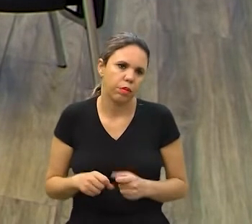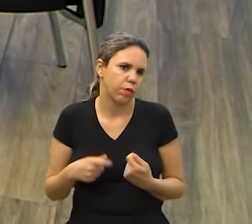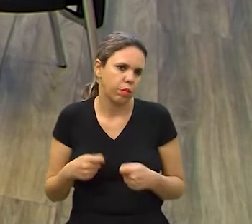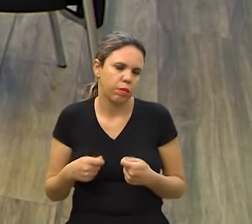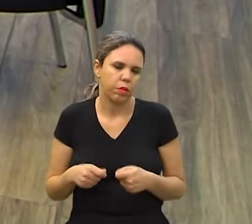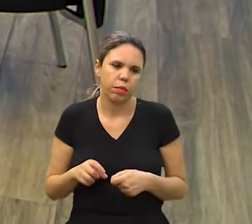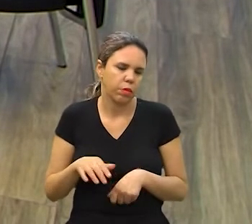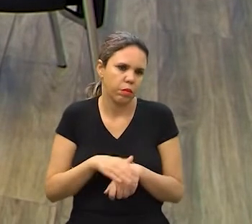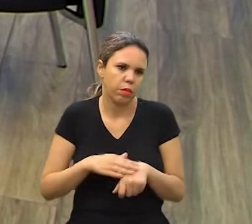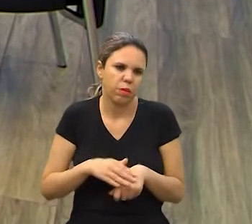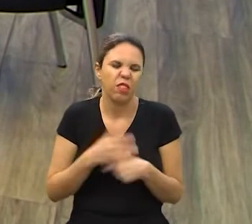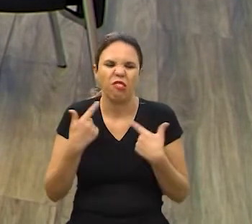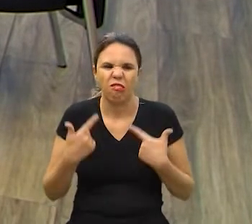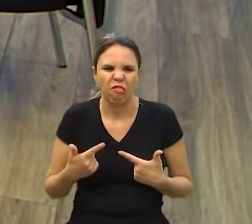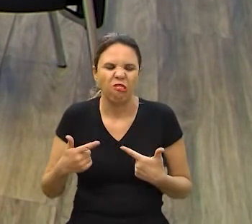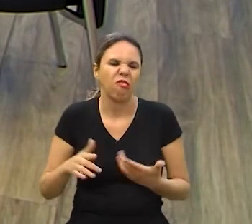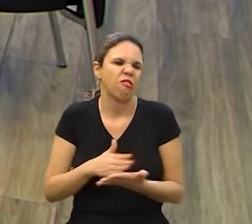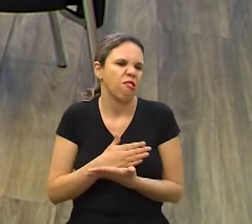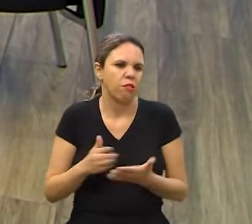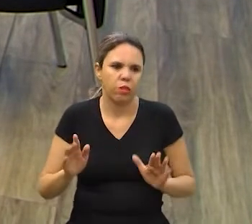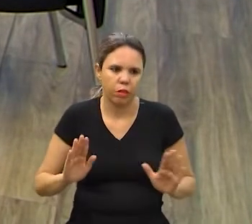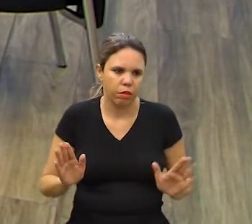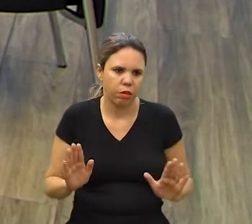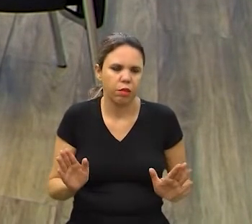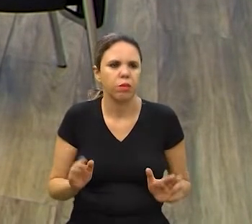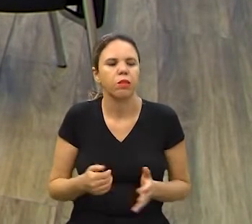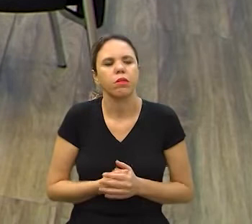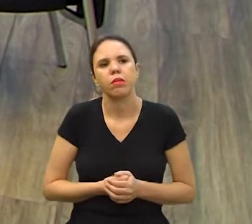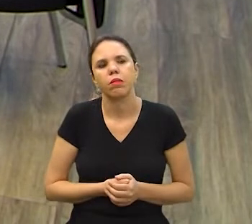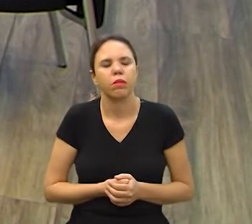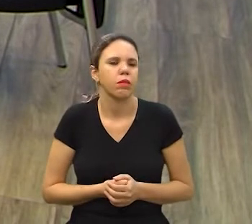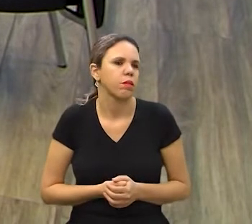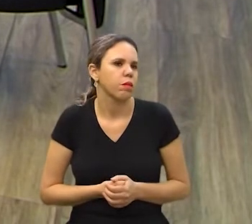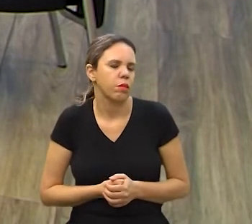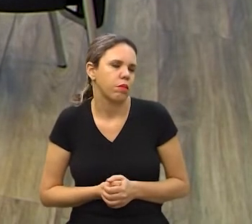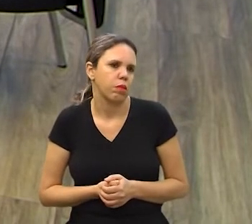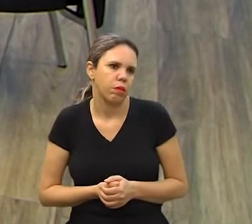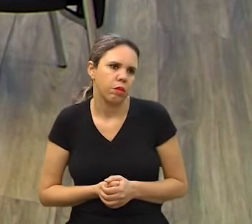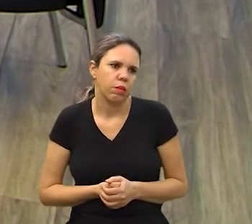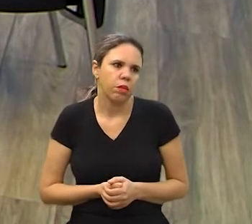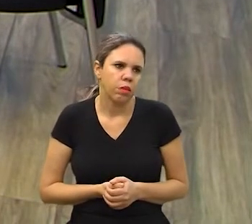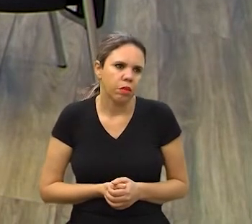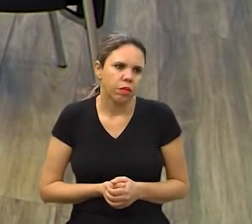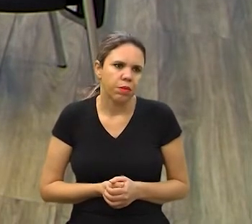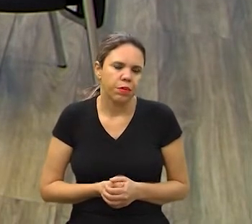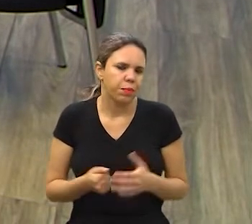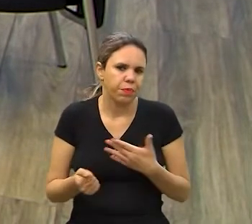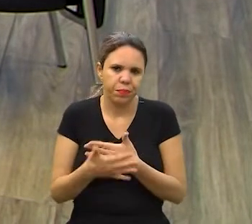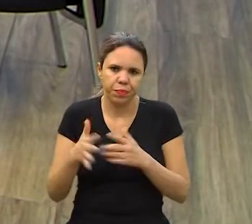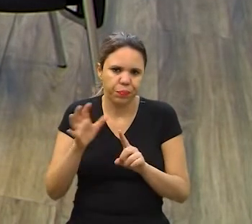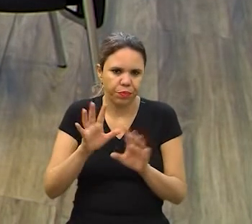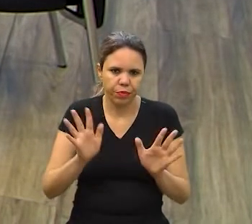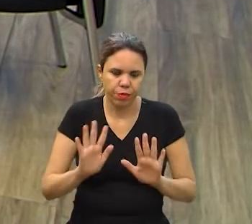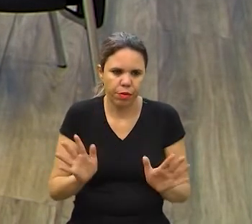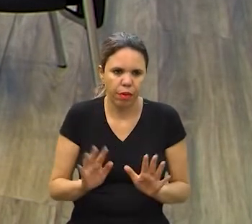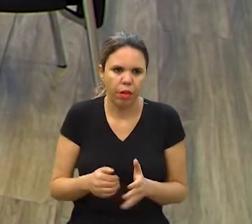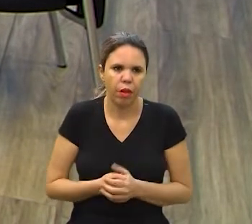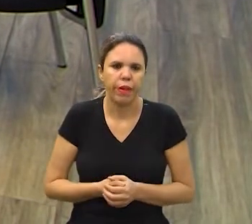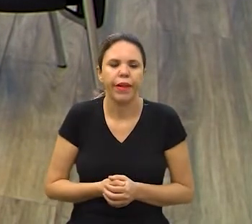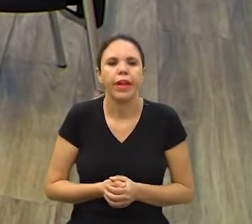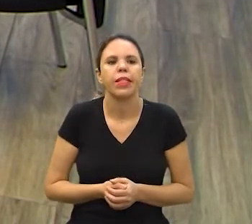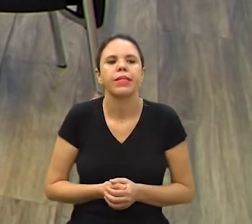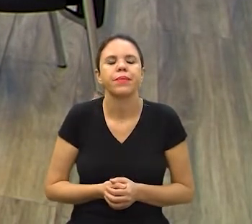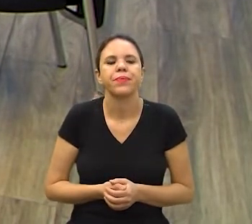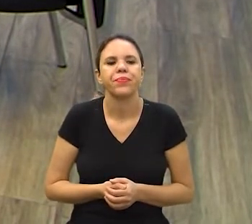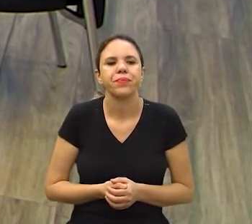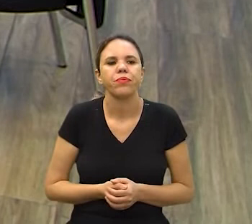Exatamente. Não precisa ser uma conversa chata, numa conversa que eu vou passar a moral, eu vou